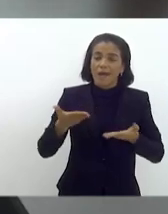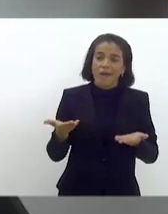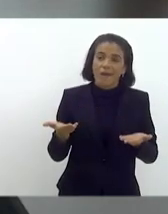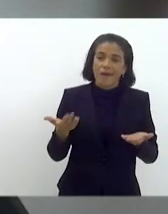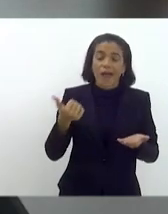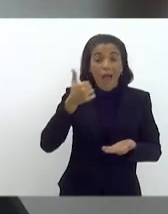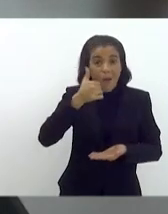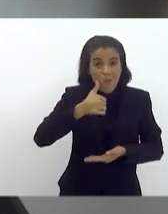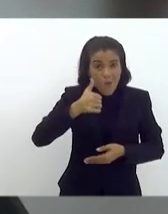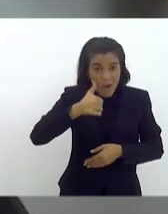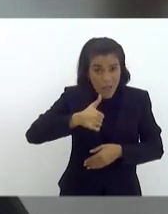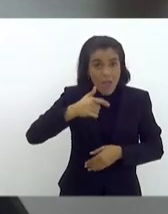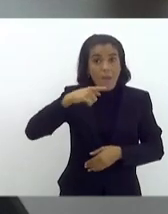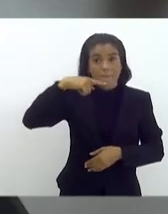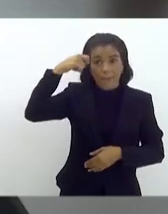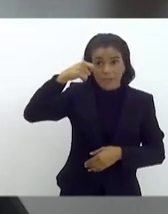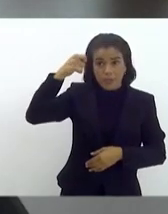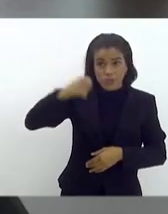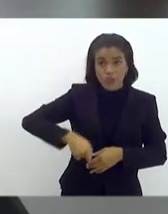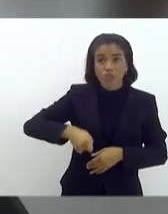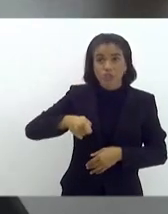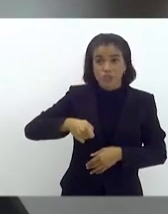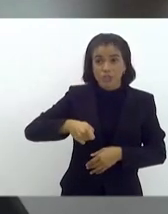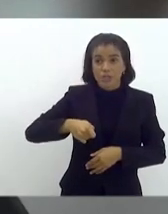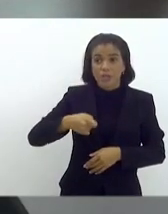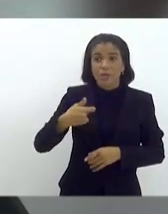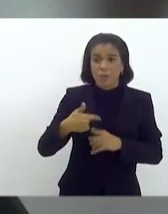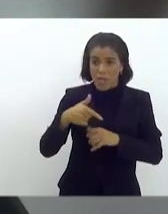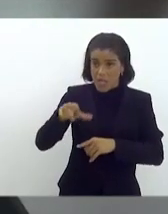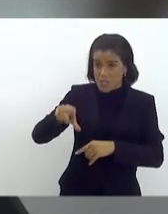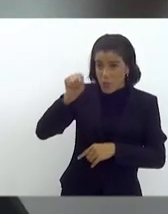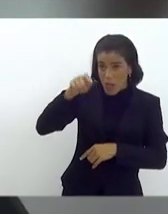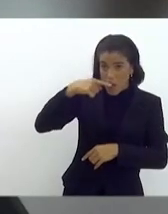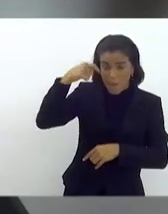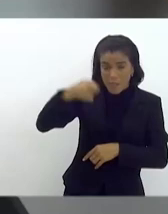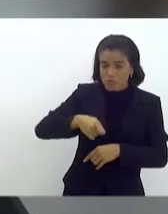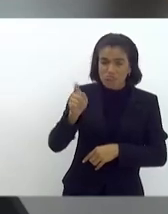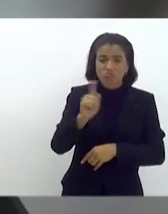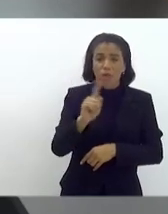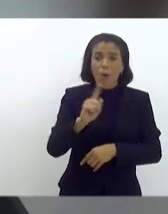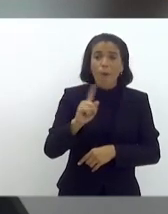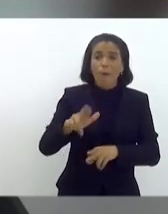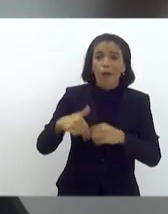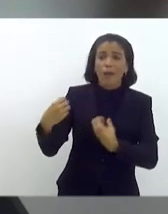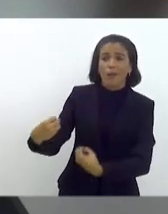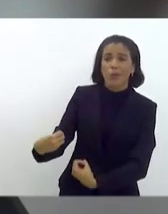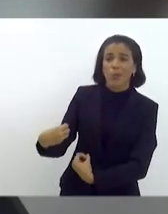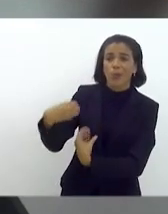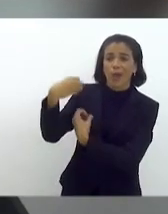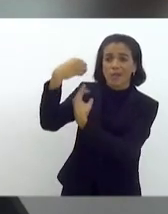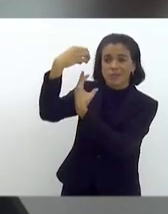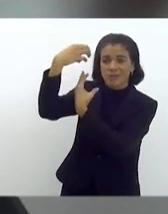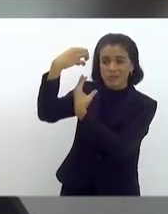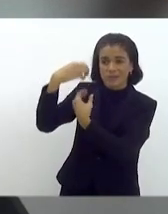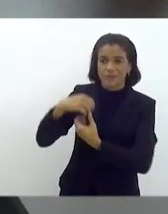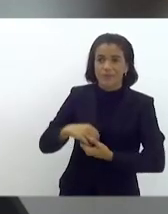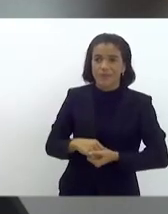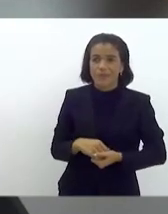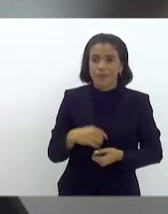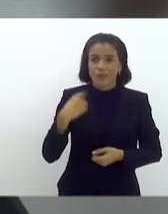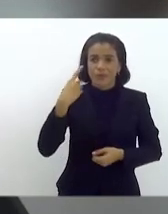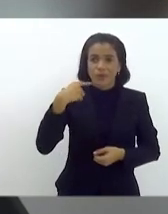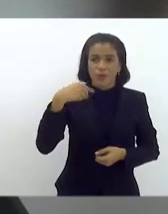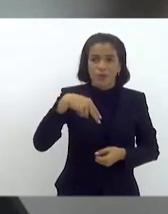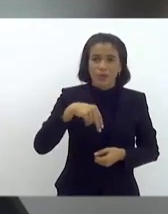a mulher machista Mas é porque ela escolheu ser machista não ela foi educada assim Doutora